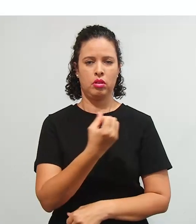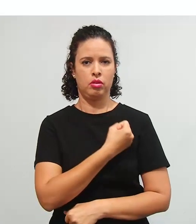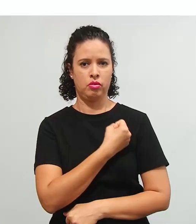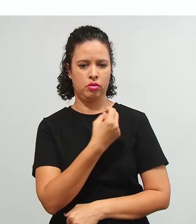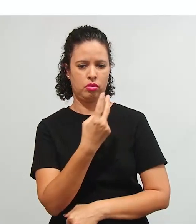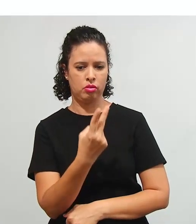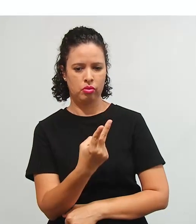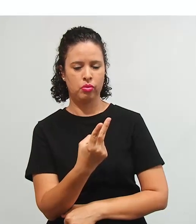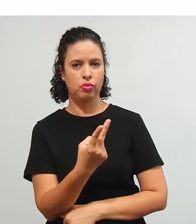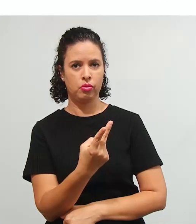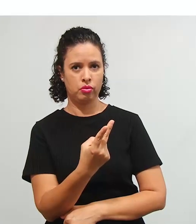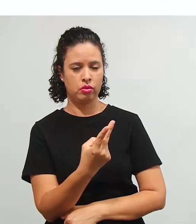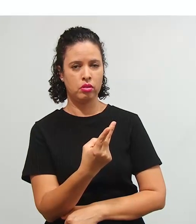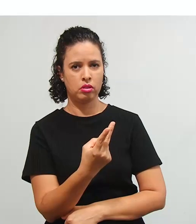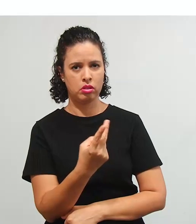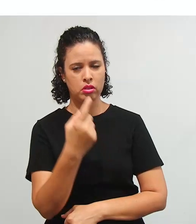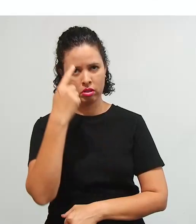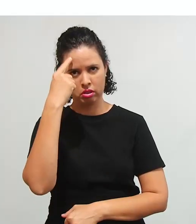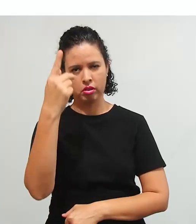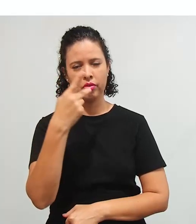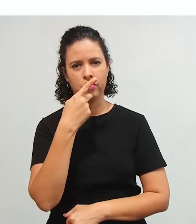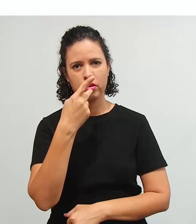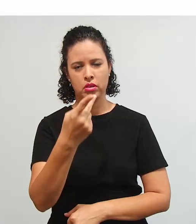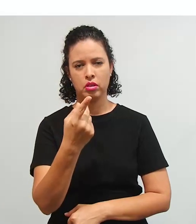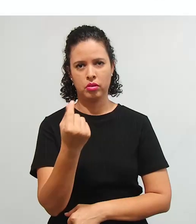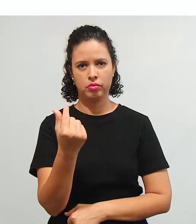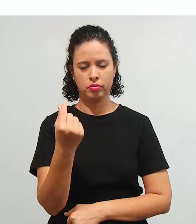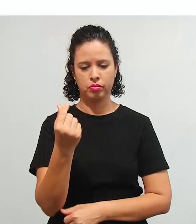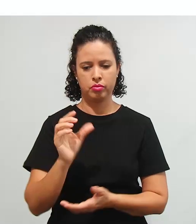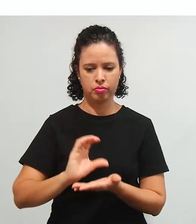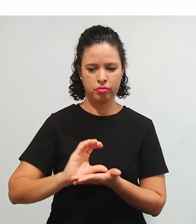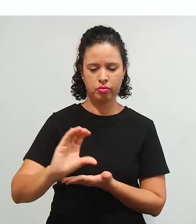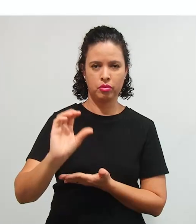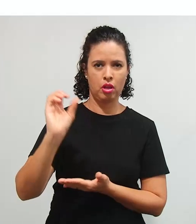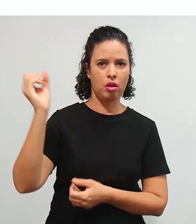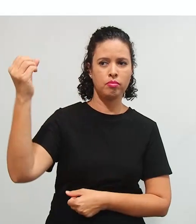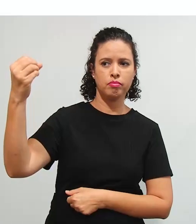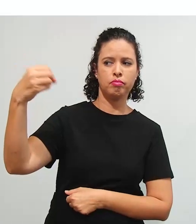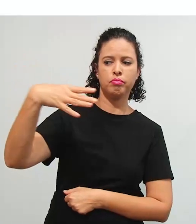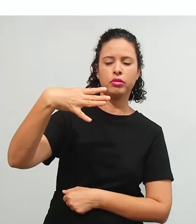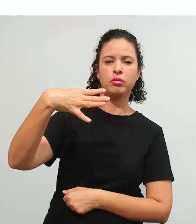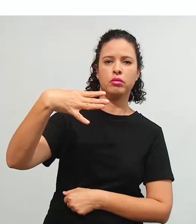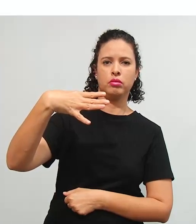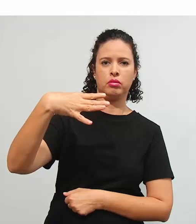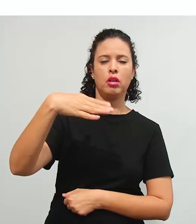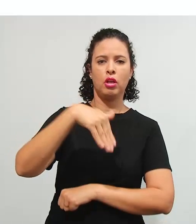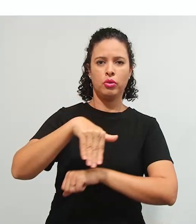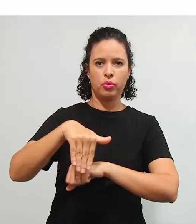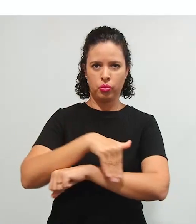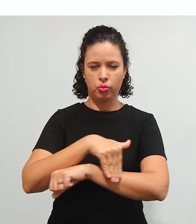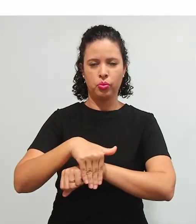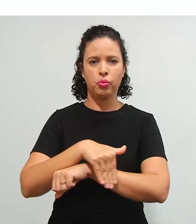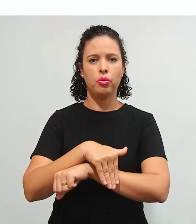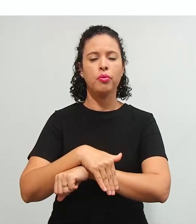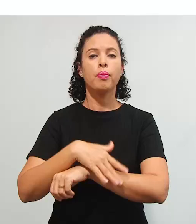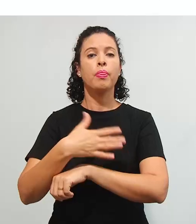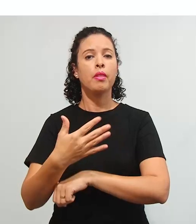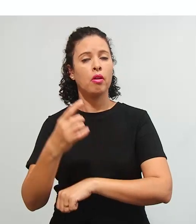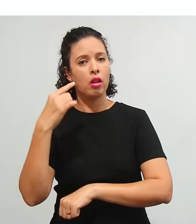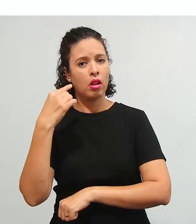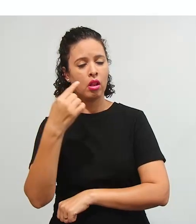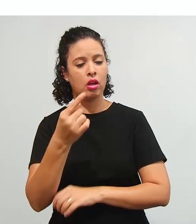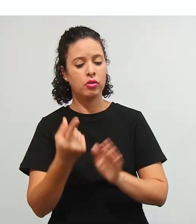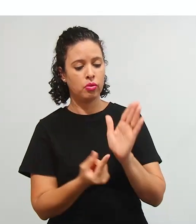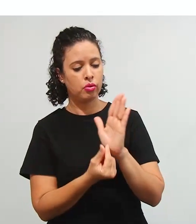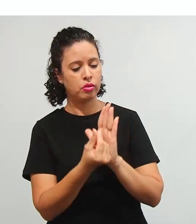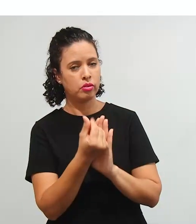2, eu falei para vocês da contribuição do custeio para a iluminação pública. Então, lá no